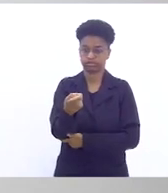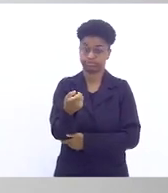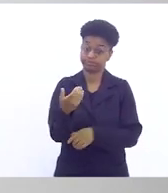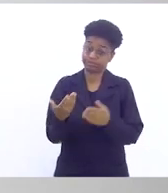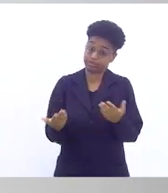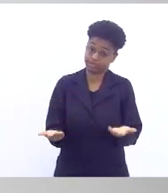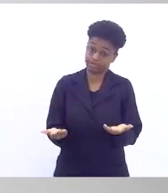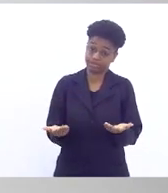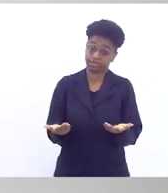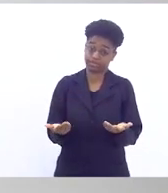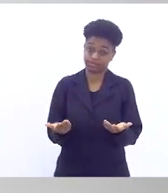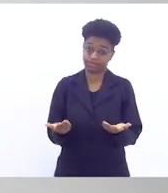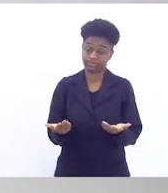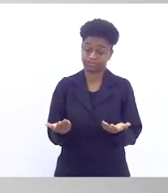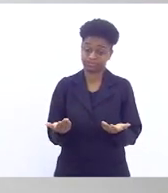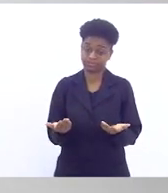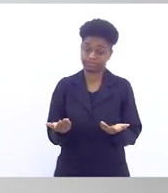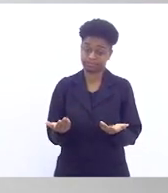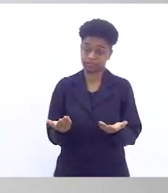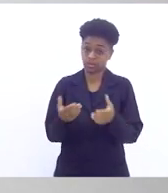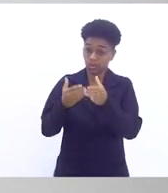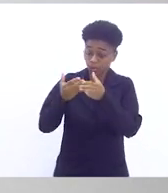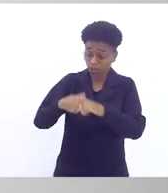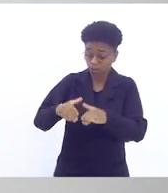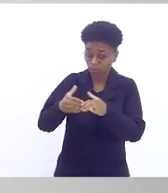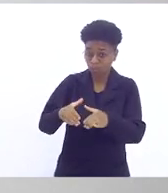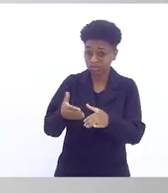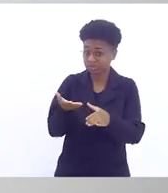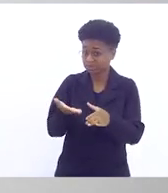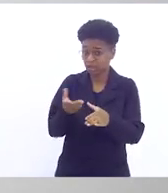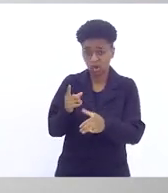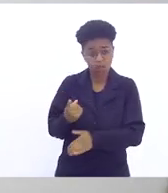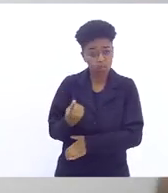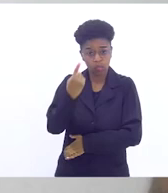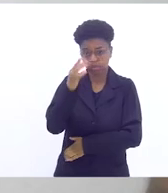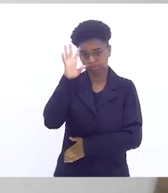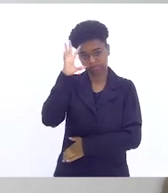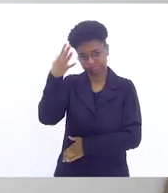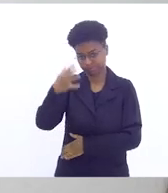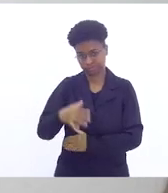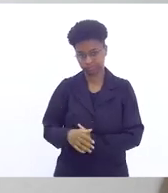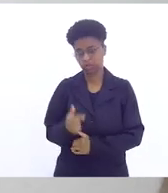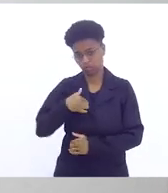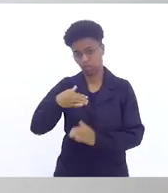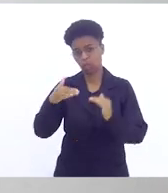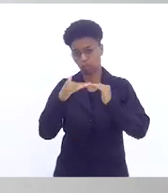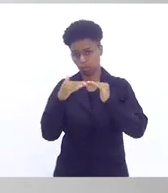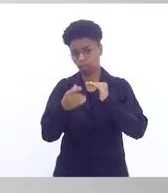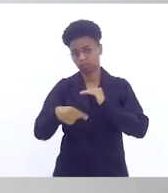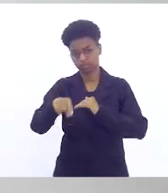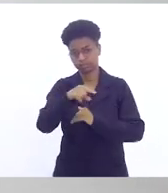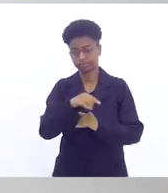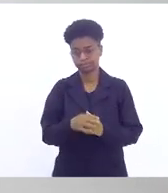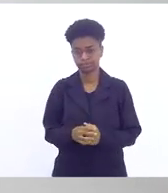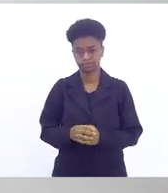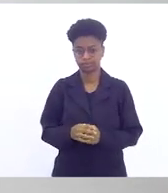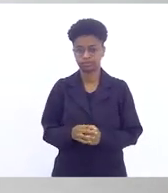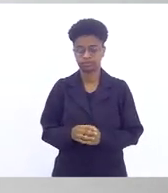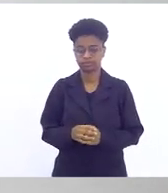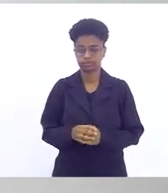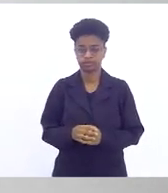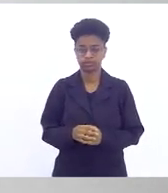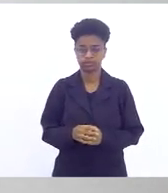então o concurso é a única saída eu concordo com vocês não tem